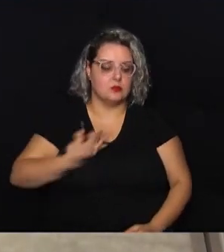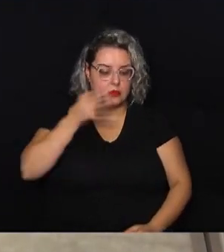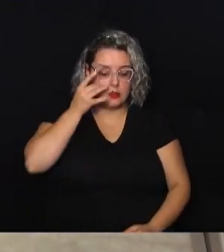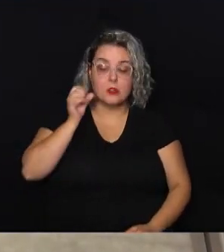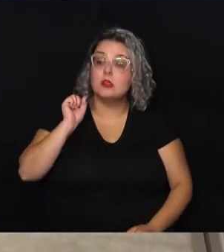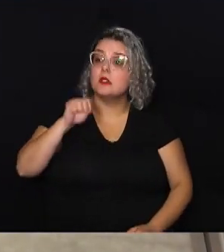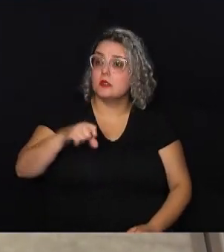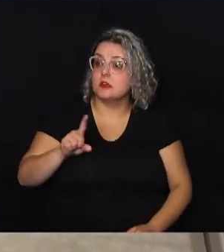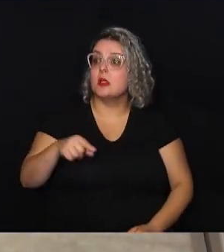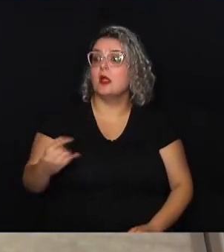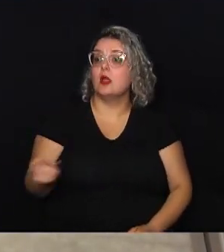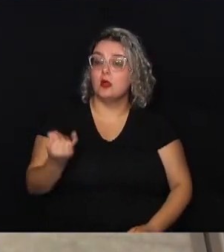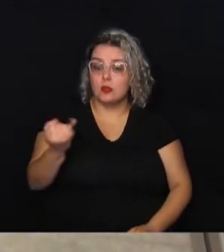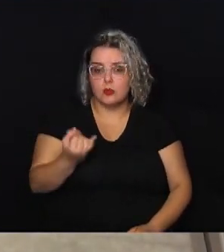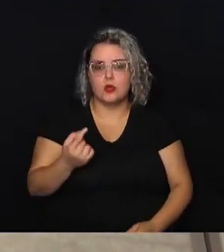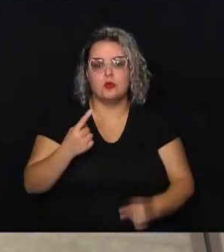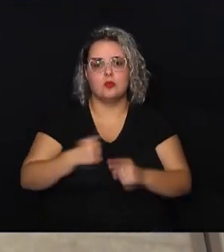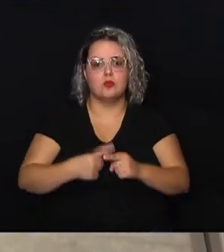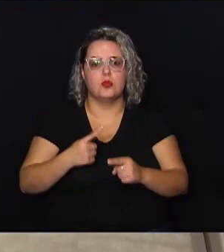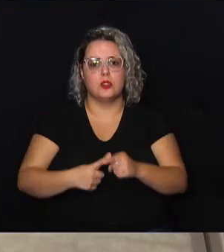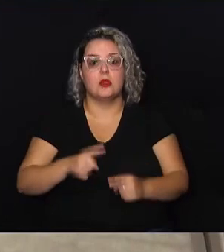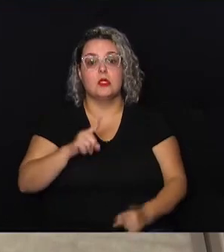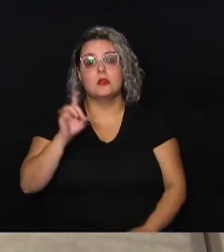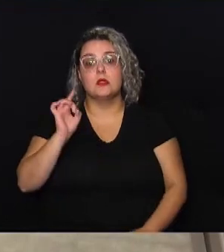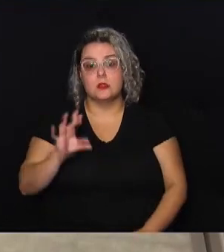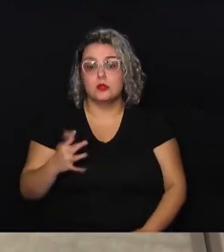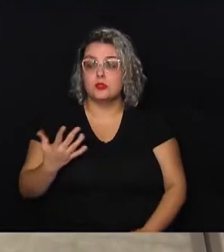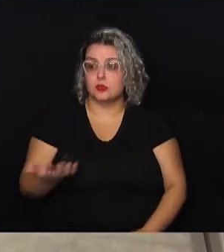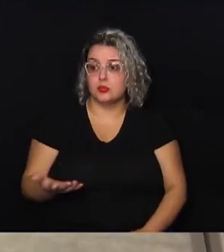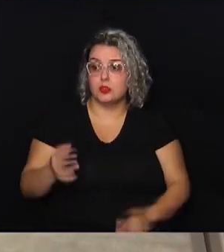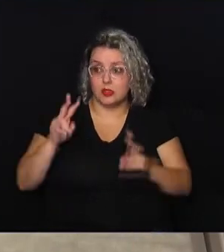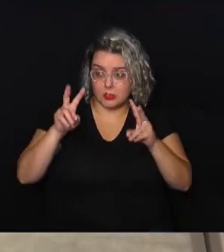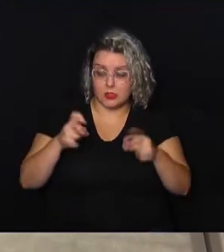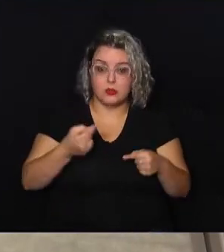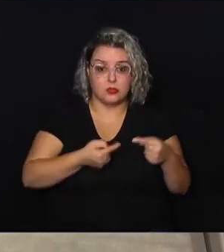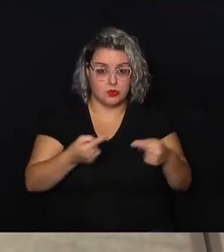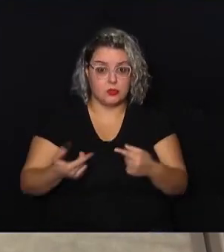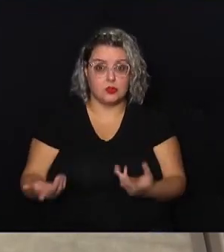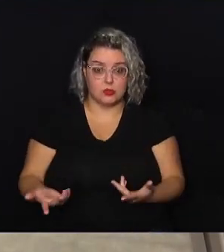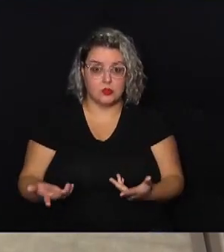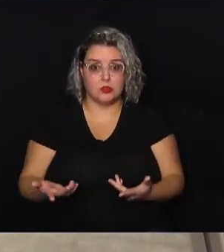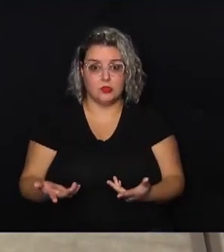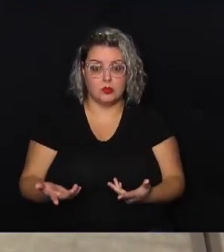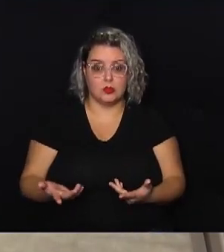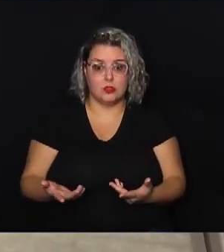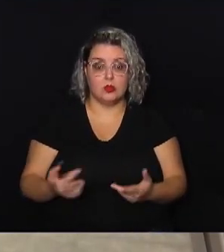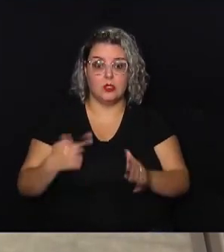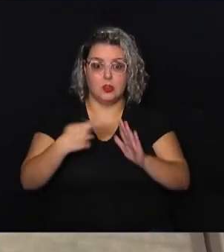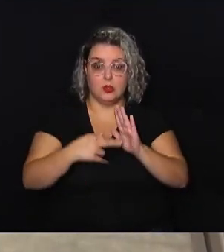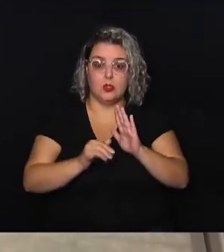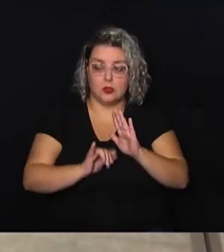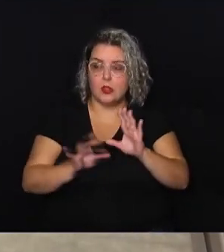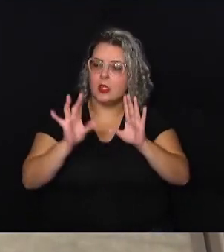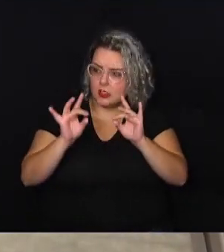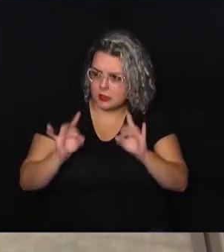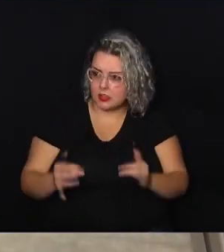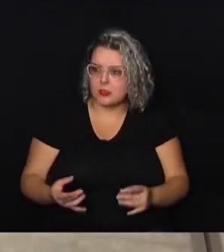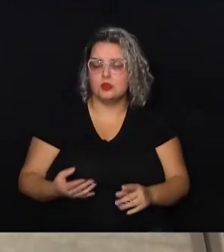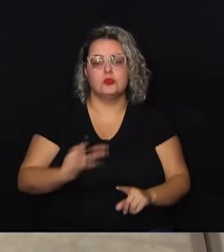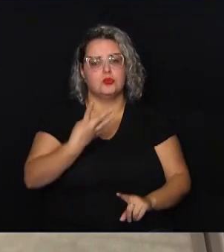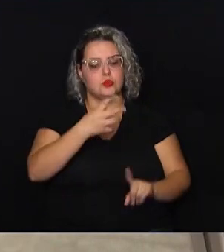É importante porque não só esse tema foi debatido, né, o relatório detalhado do